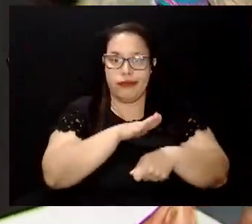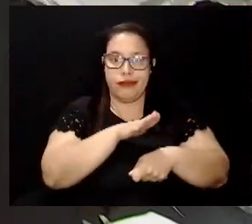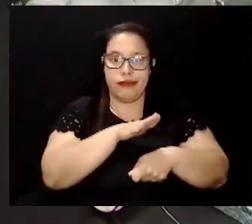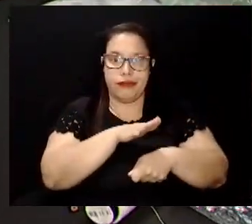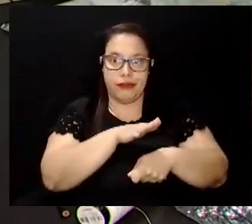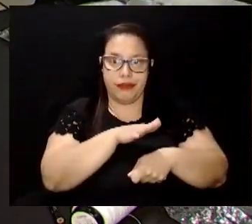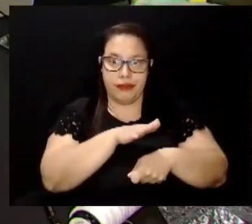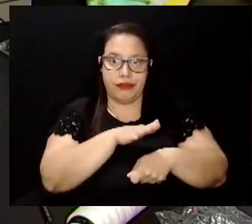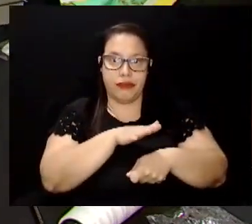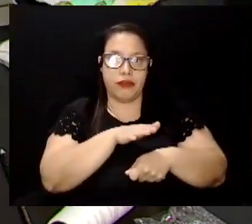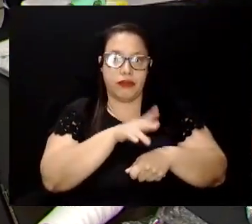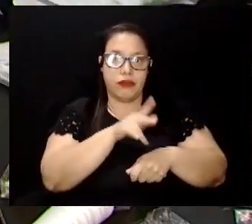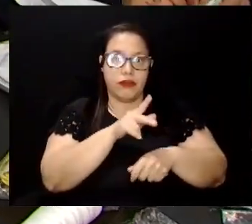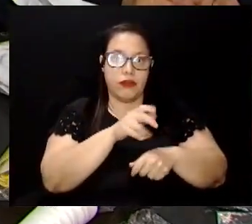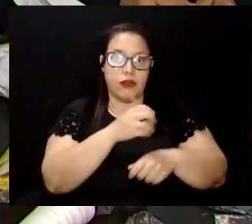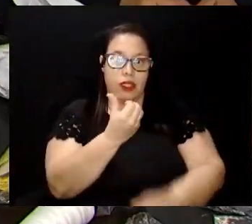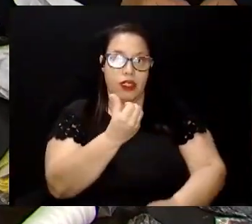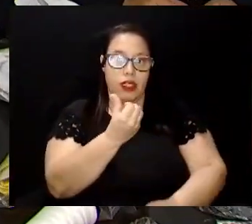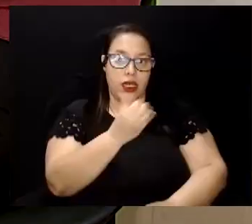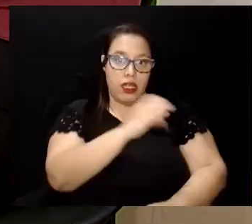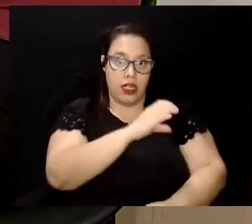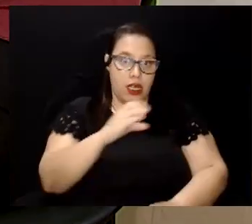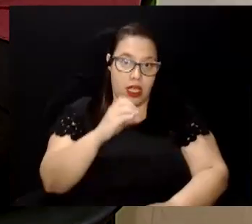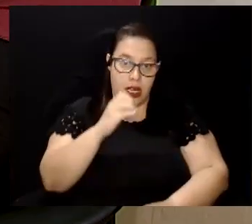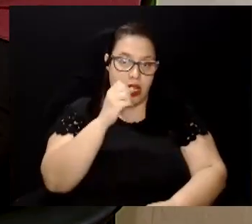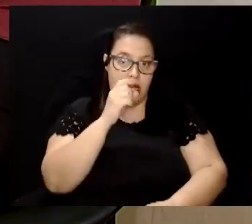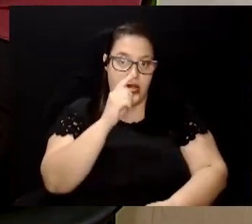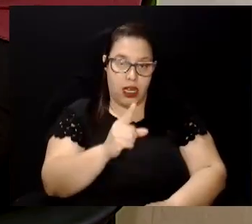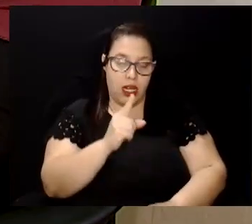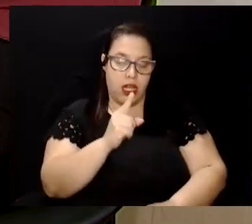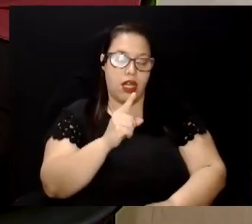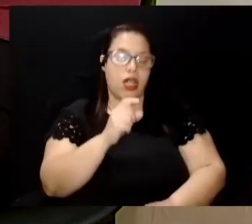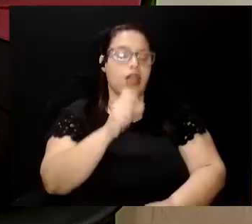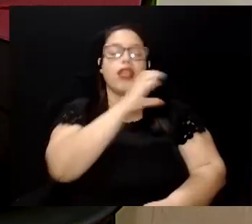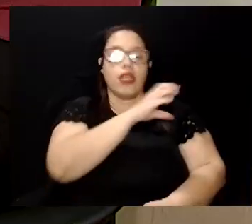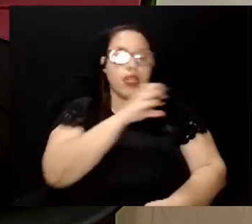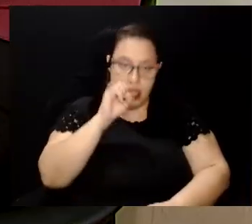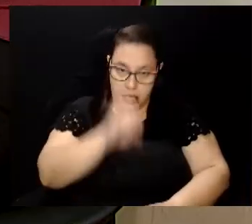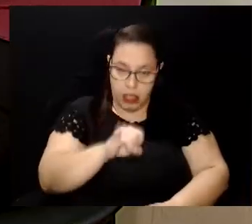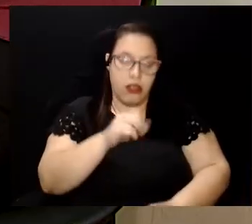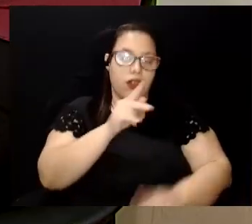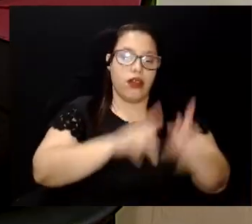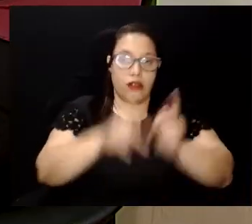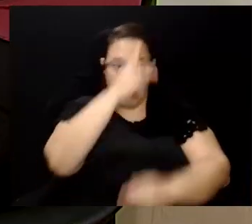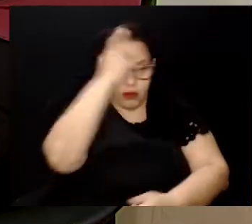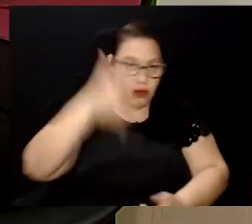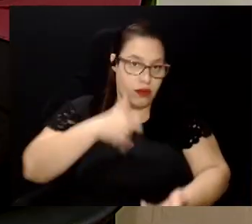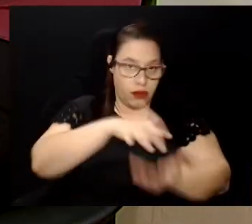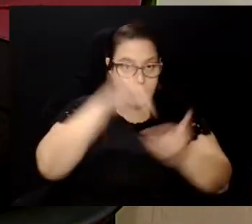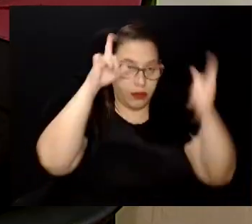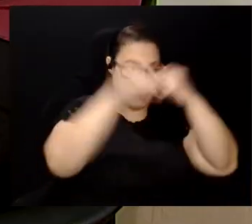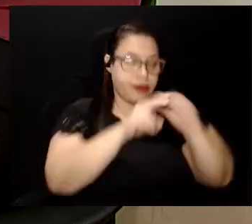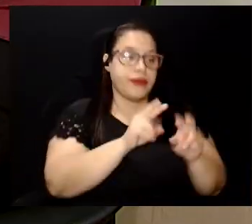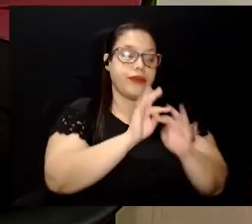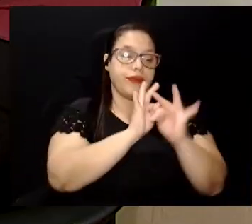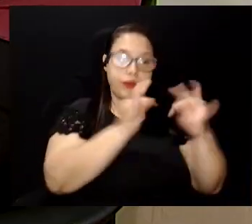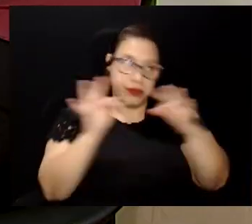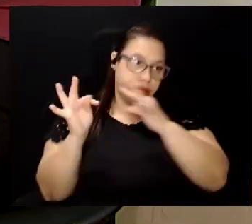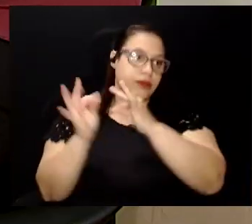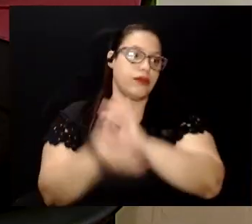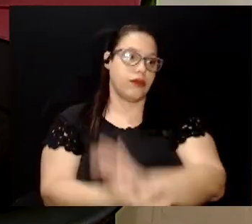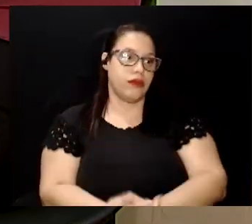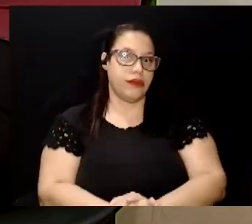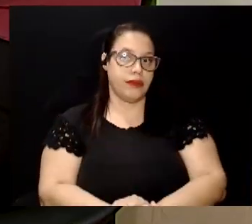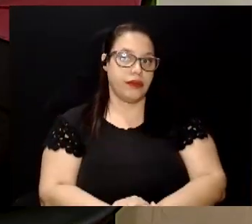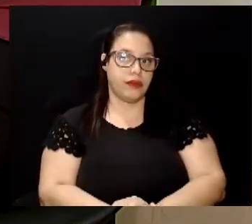público idoso, que é os que têm mais dificuldade hoje em dia com as tecnologias. Então, até hoje, se eles precisam, a gente dá